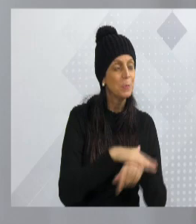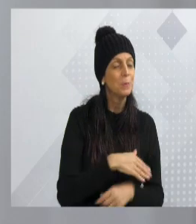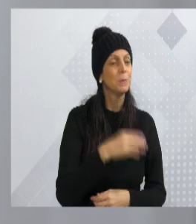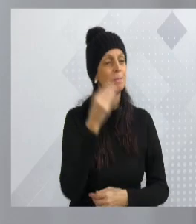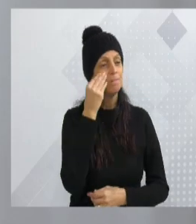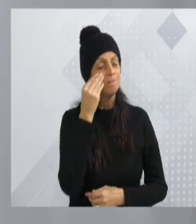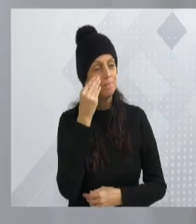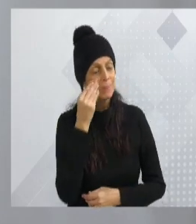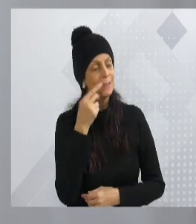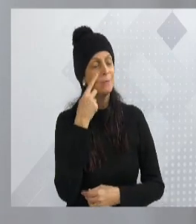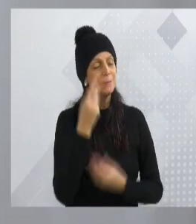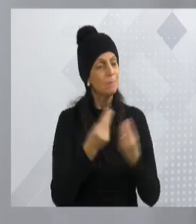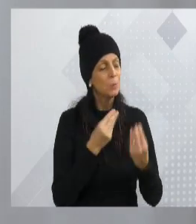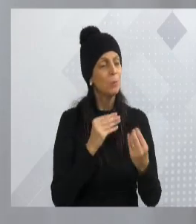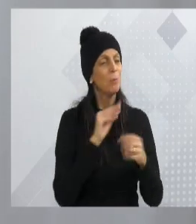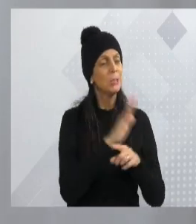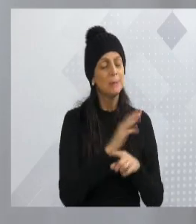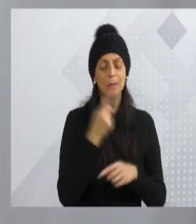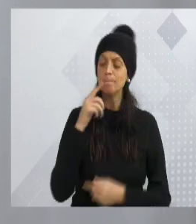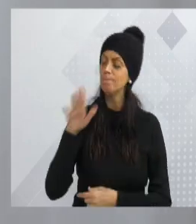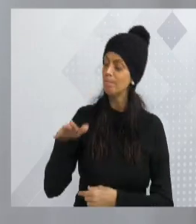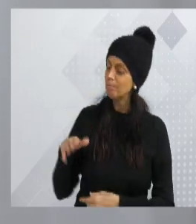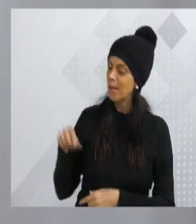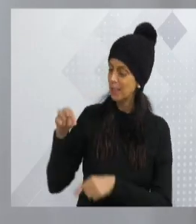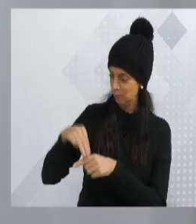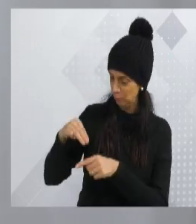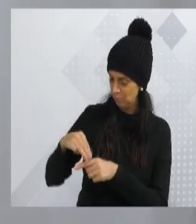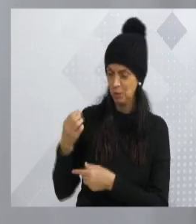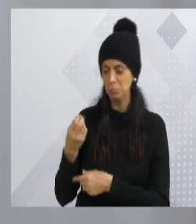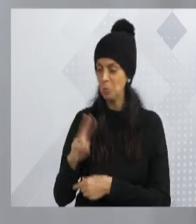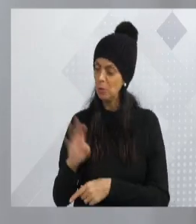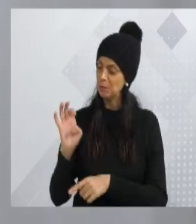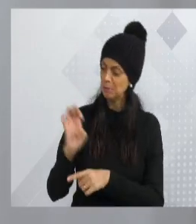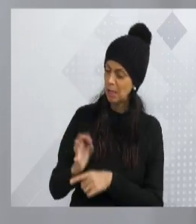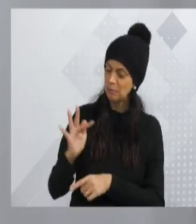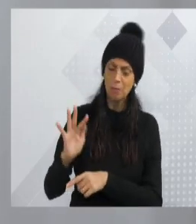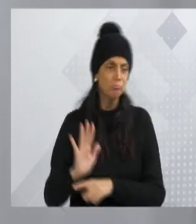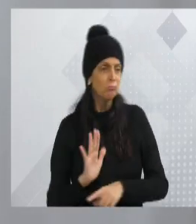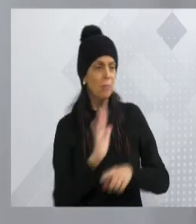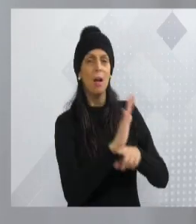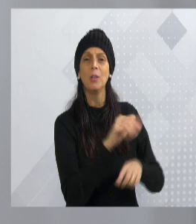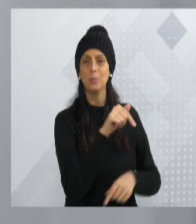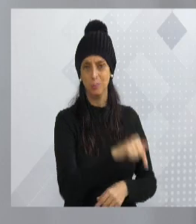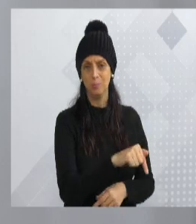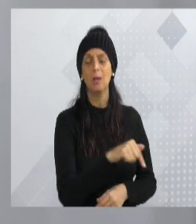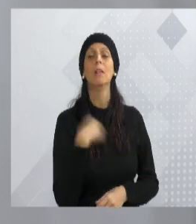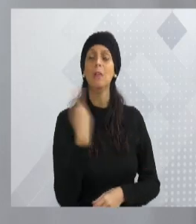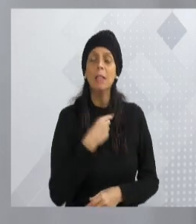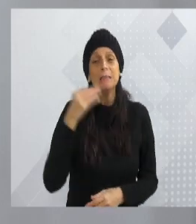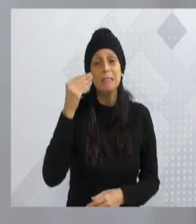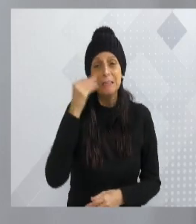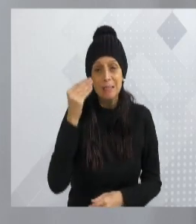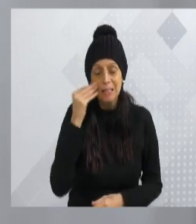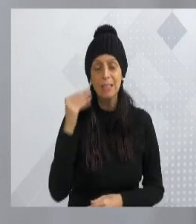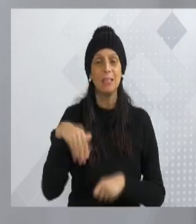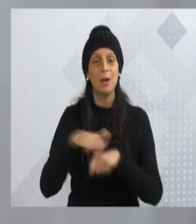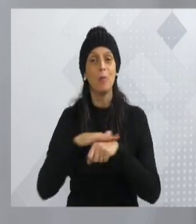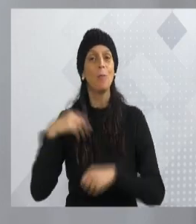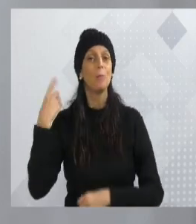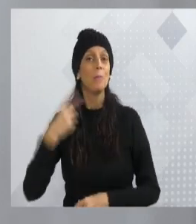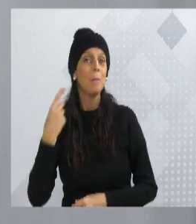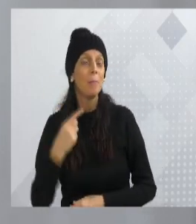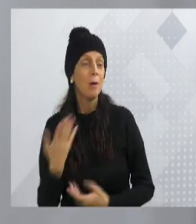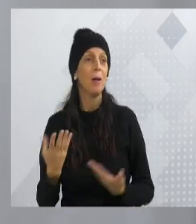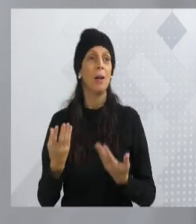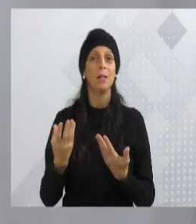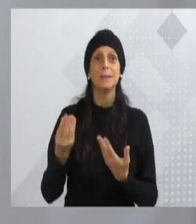acionar os responsáveis seja na Esfera municipal no Estadual que não tá no nosso alcance a gente tem conectado também os deputados a gente tem